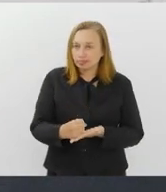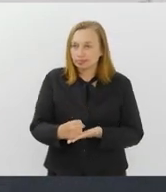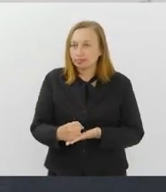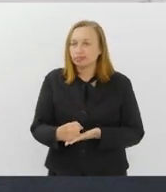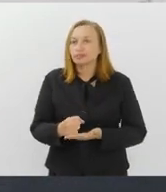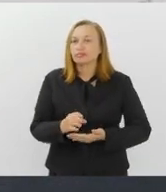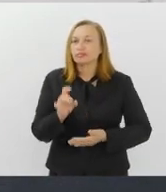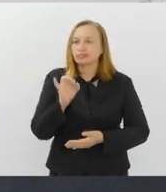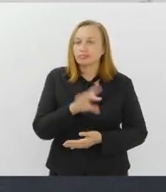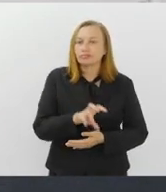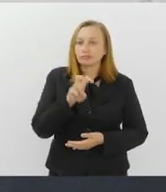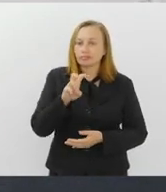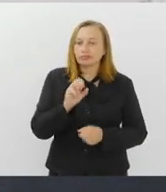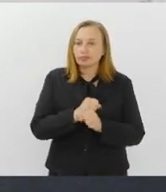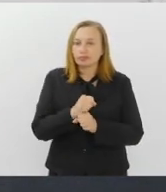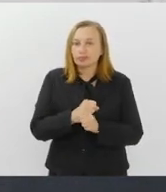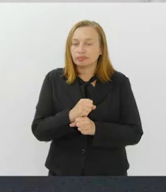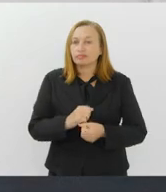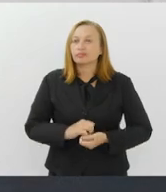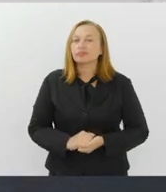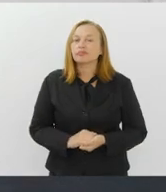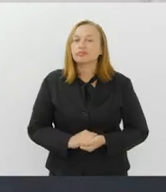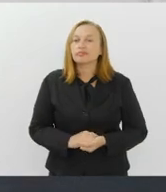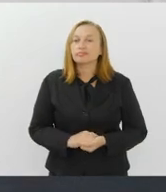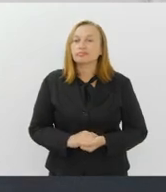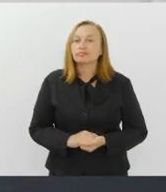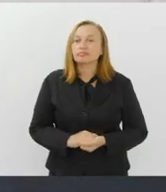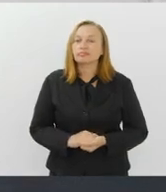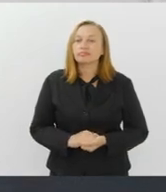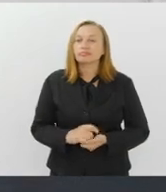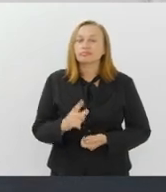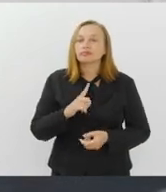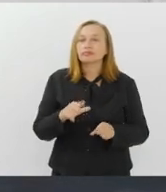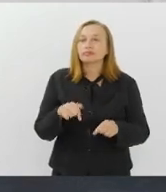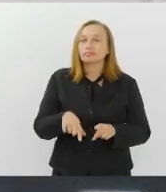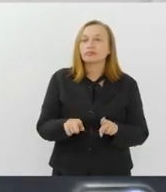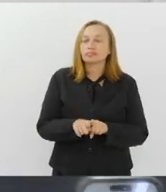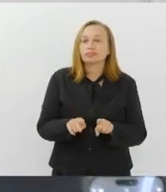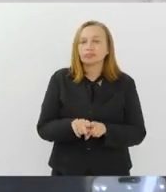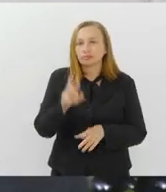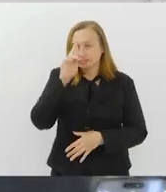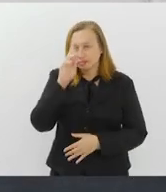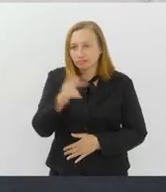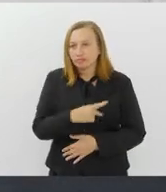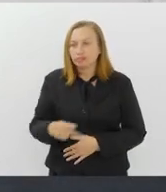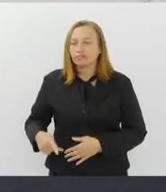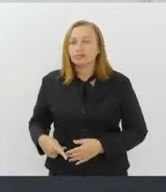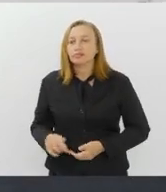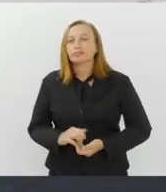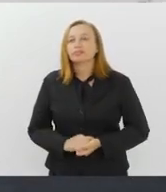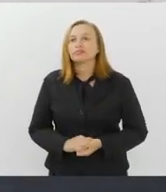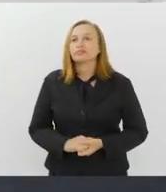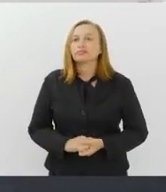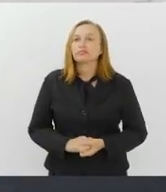nos últimos 5 anos. Eu tenho aqui também, presidente,